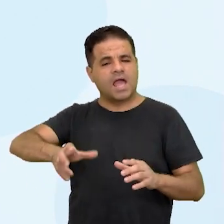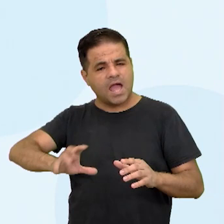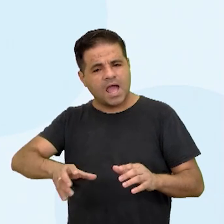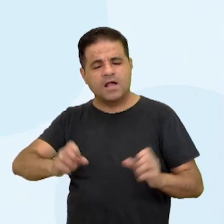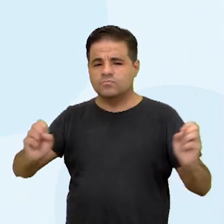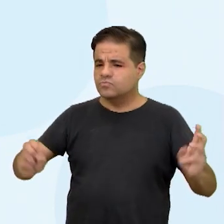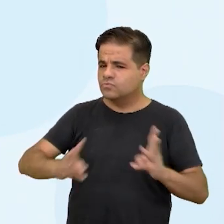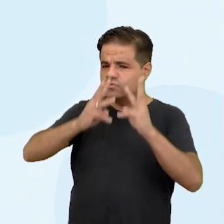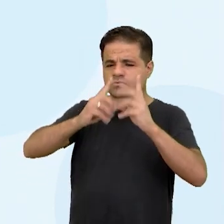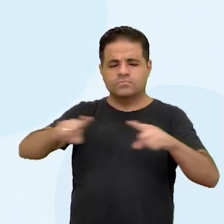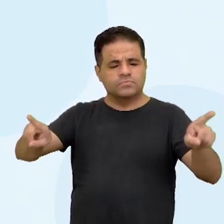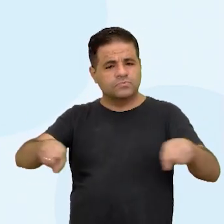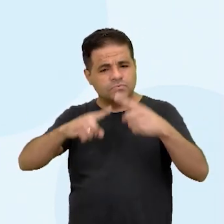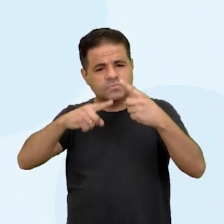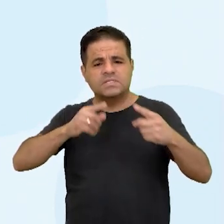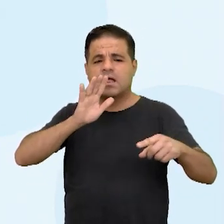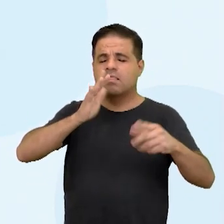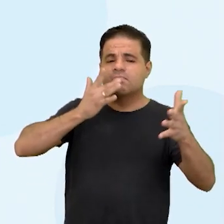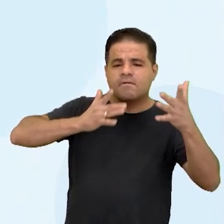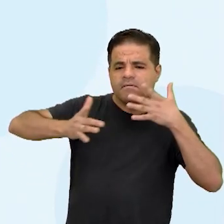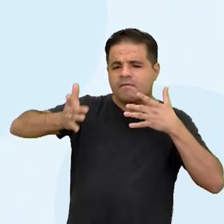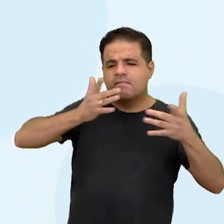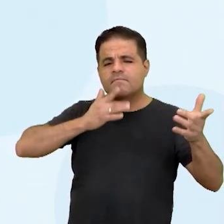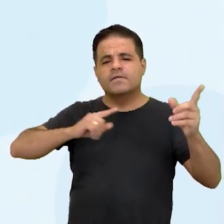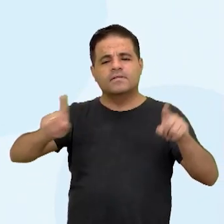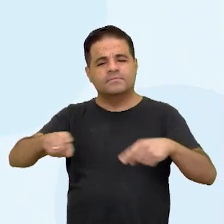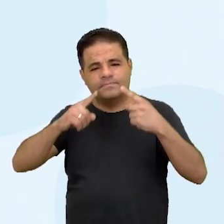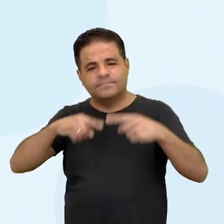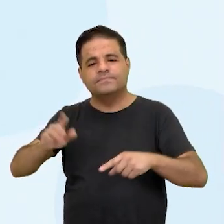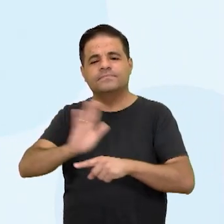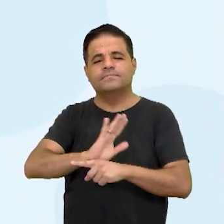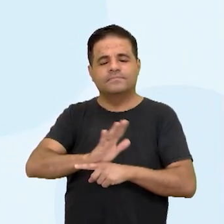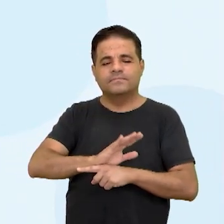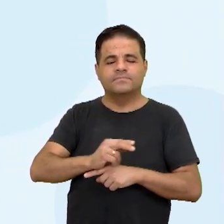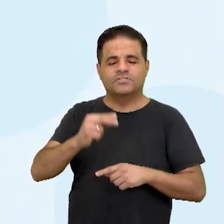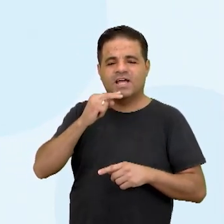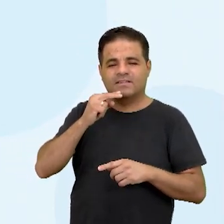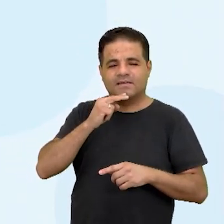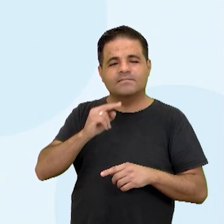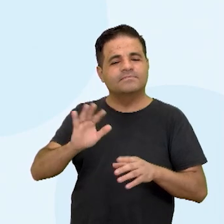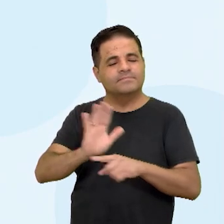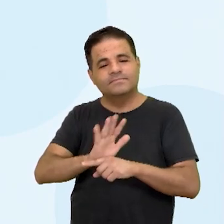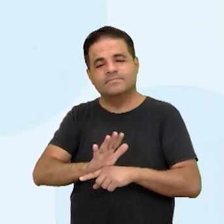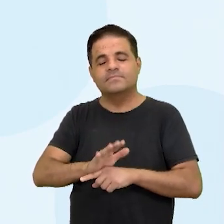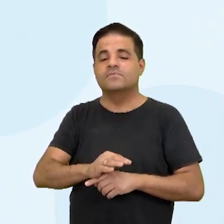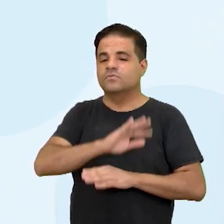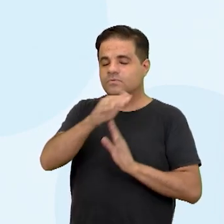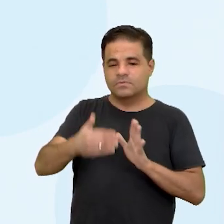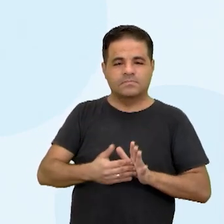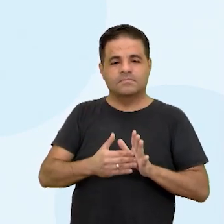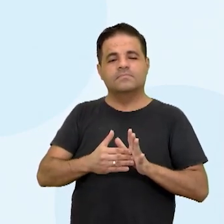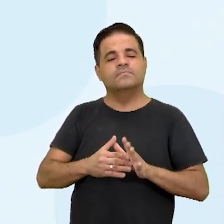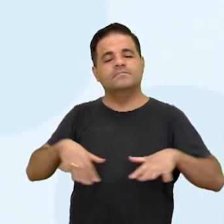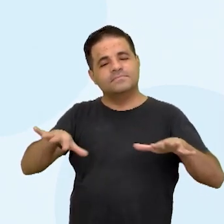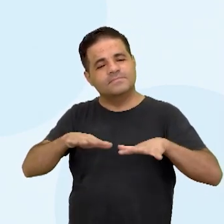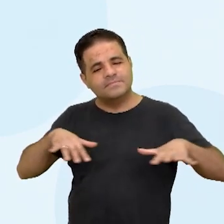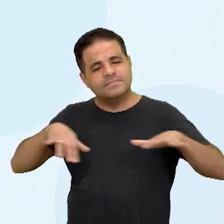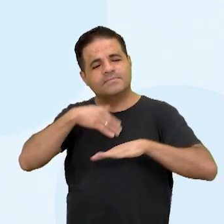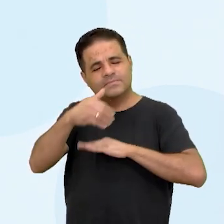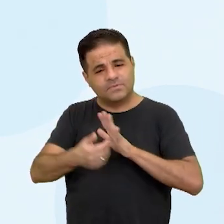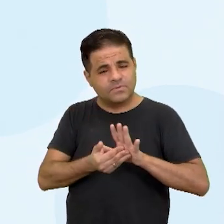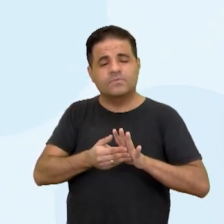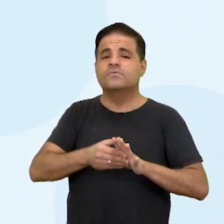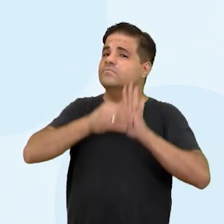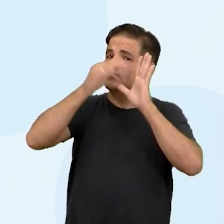rádio, shows, música, teatro, cinema, novelas, filmes. Todos esses sistemas de comunicação,